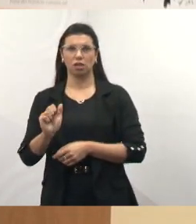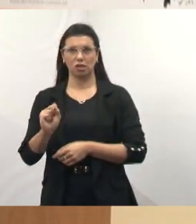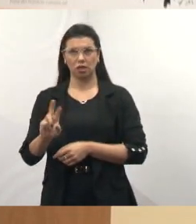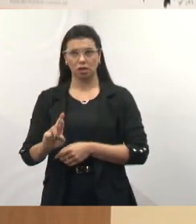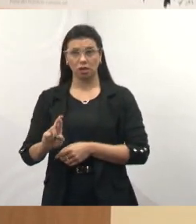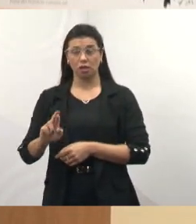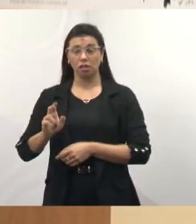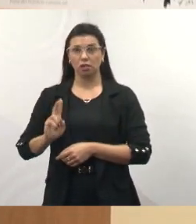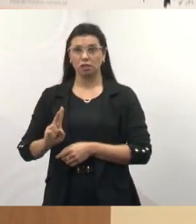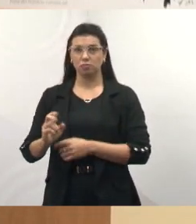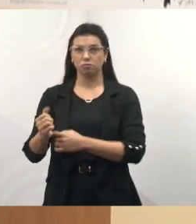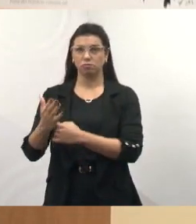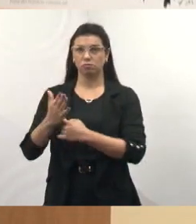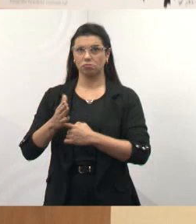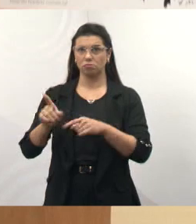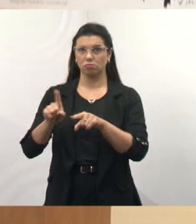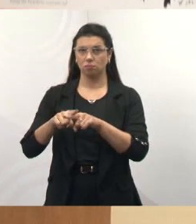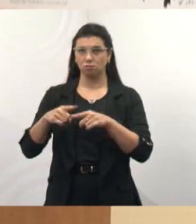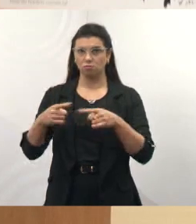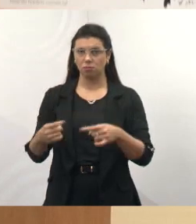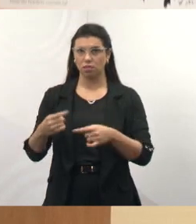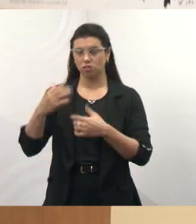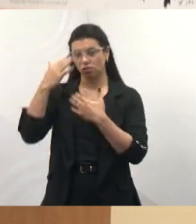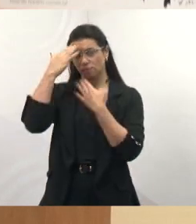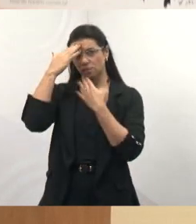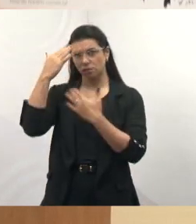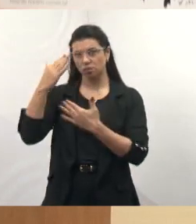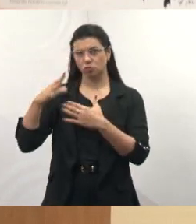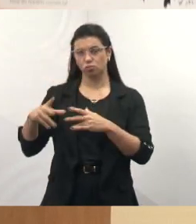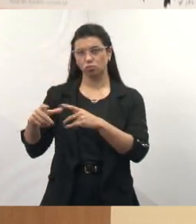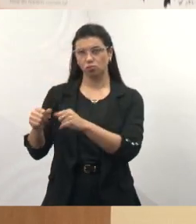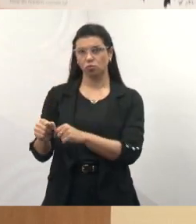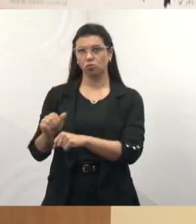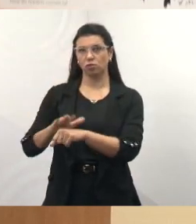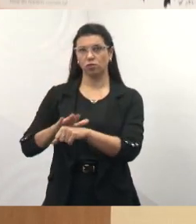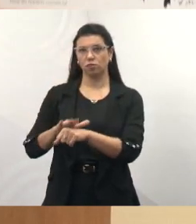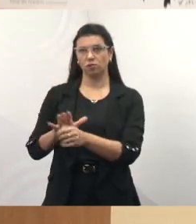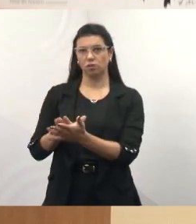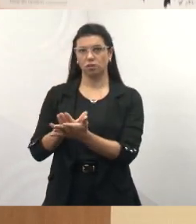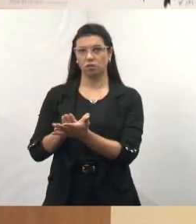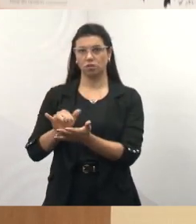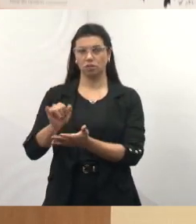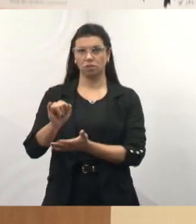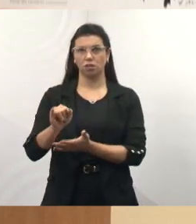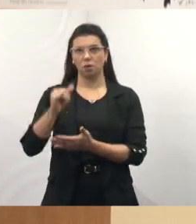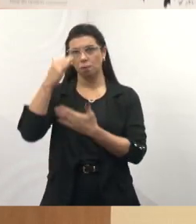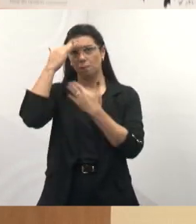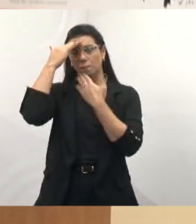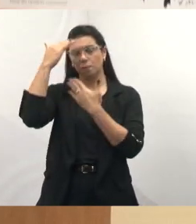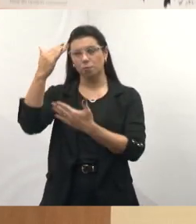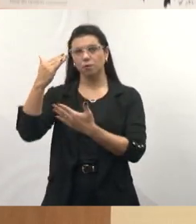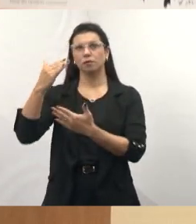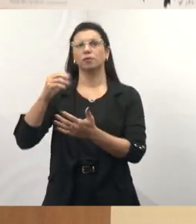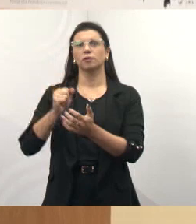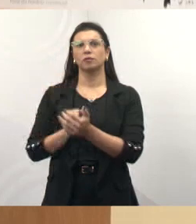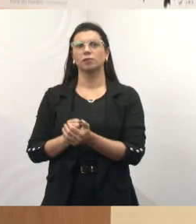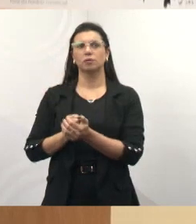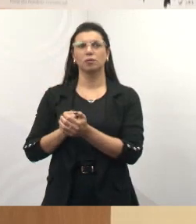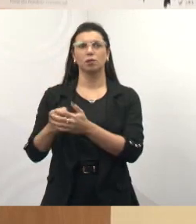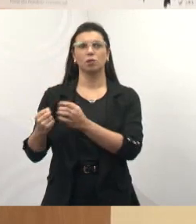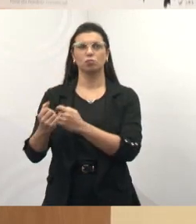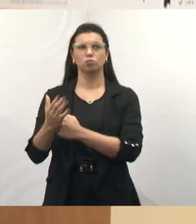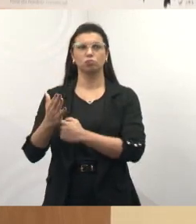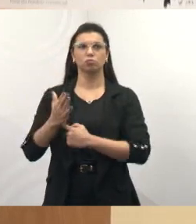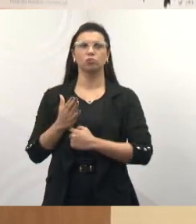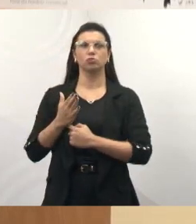urnas, mas também o sucesso na condução dos destinos de Jacareí. Muito obrigado pela parceria, muito obrigado pelo trabalho em